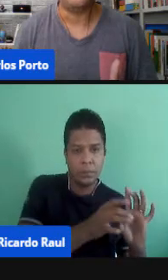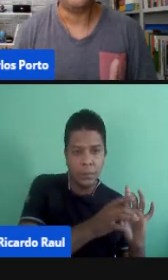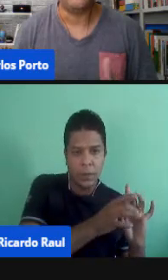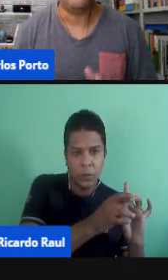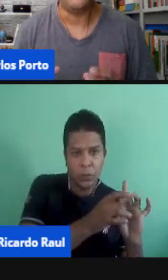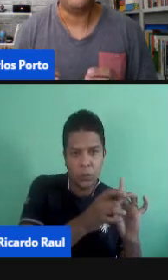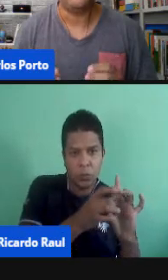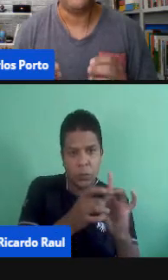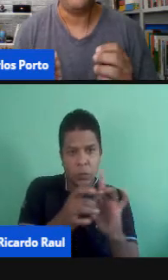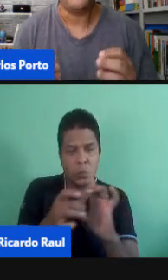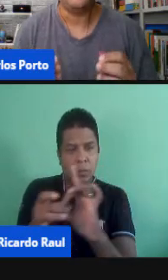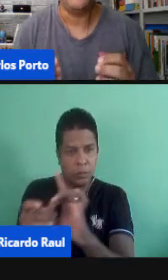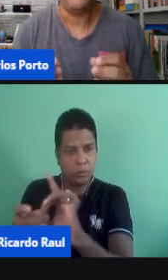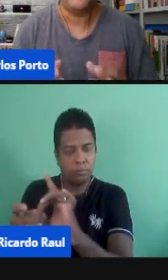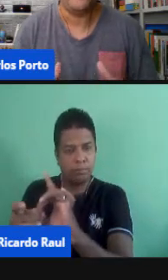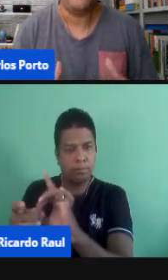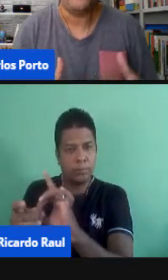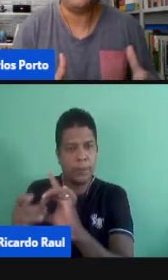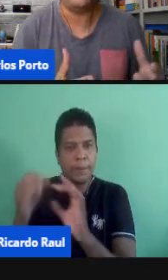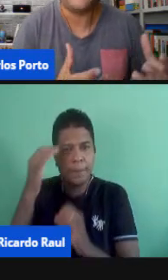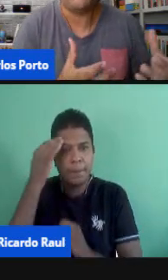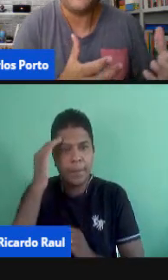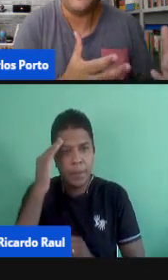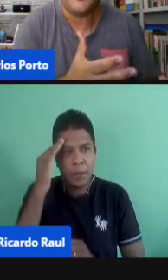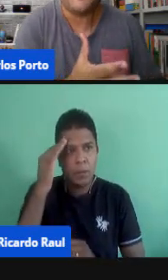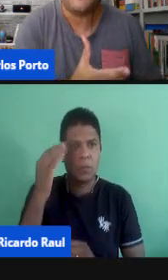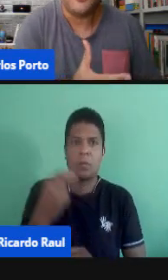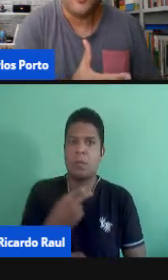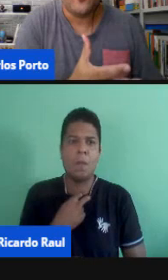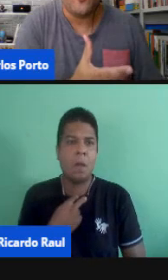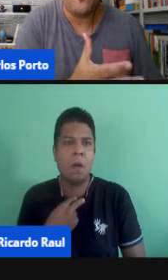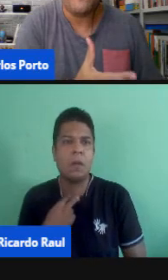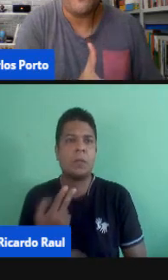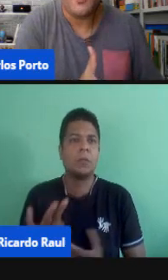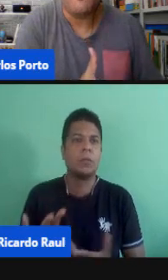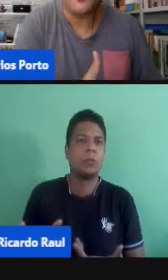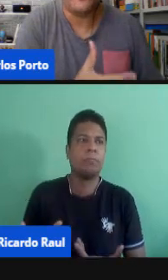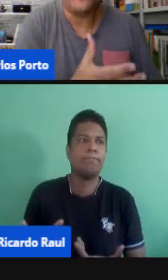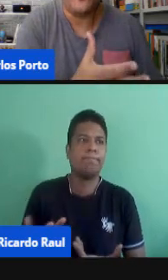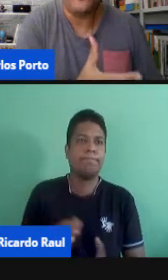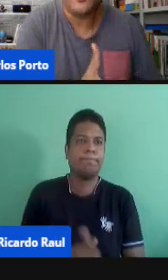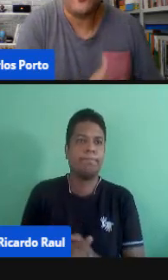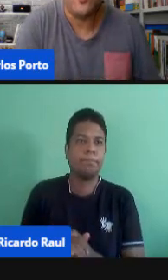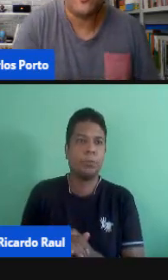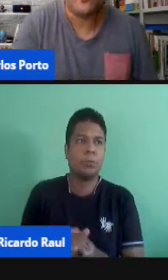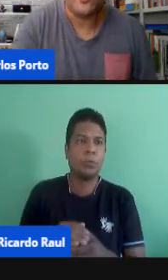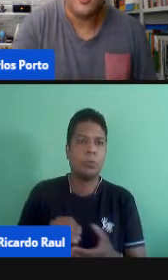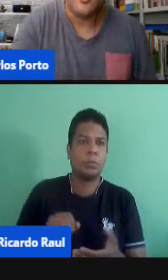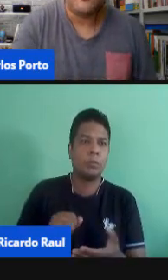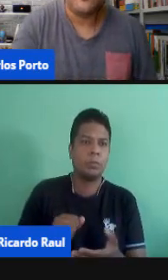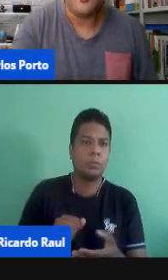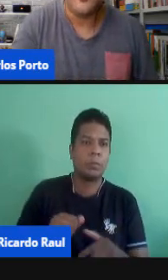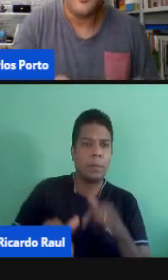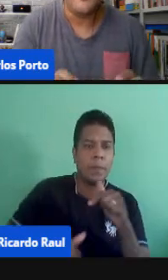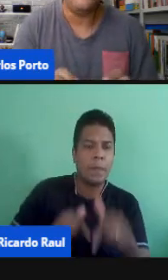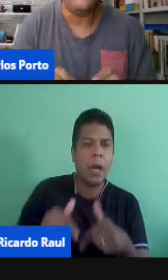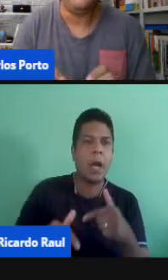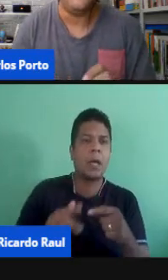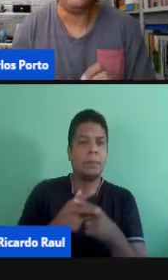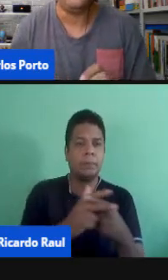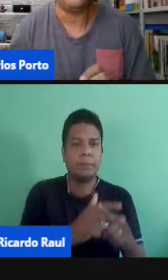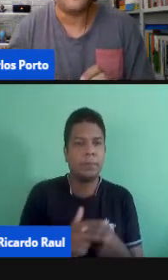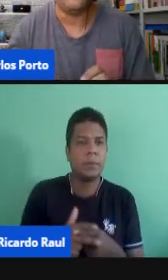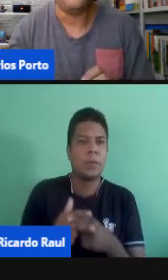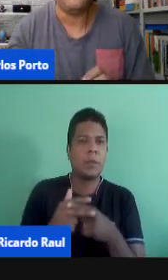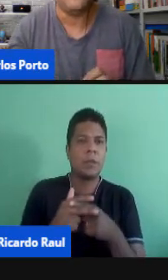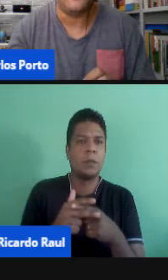geral, para nós podermos compreender, porque eu não posso trabalhar com uma ferramenta ou com um recurso sem